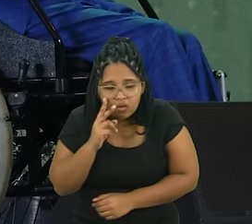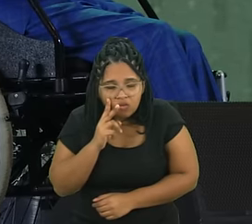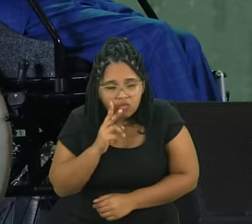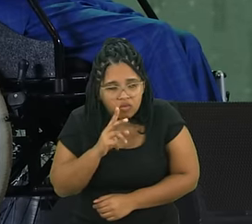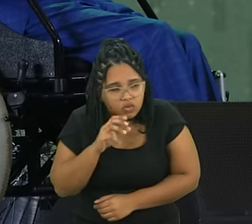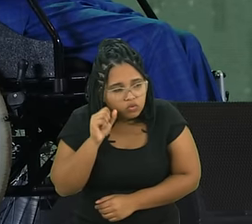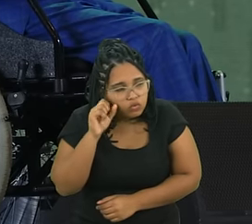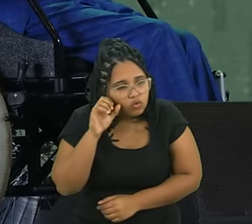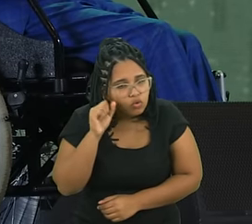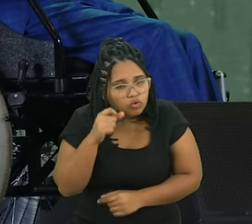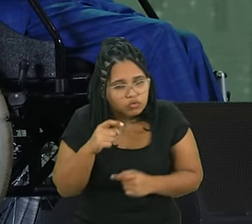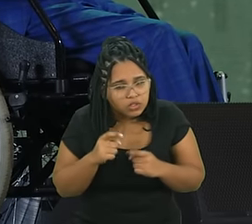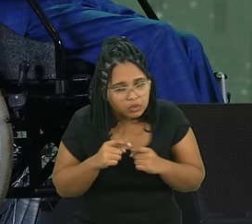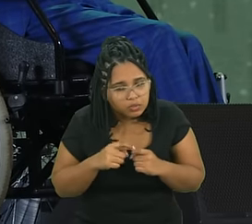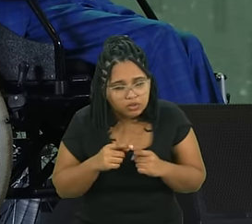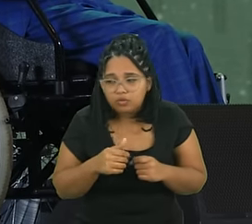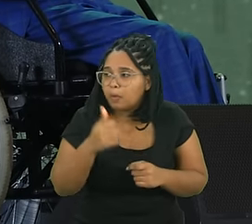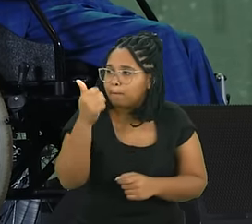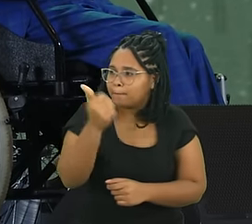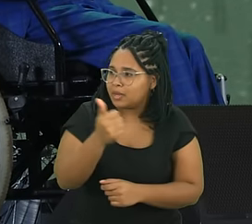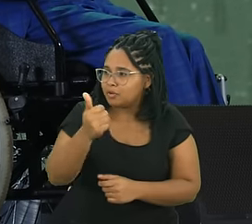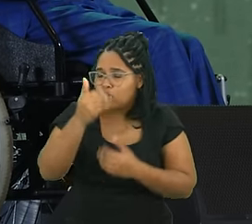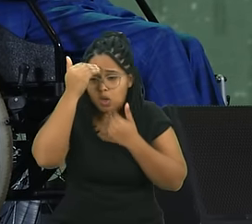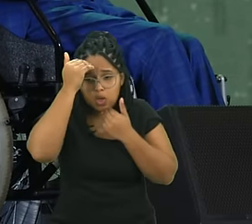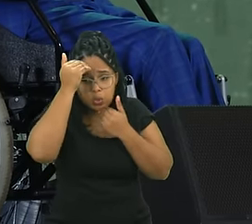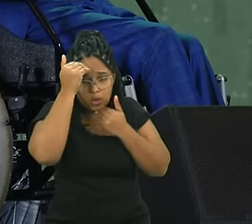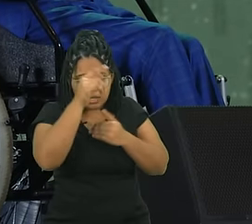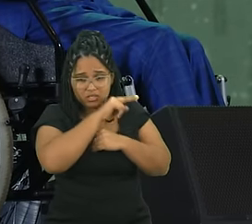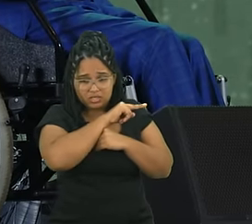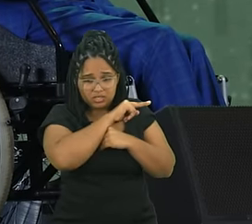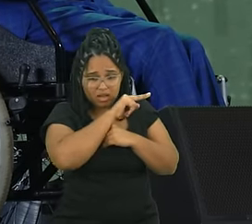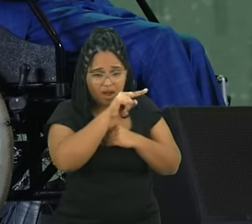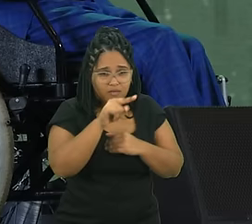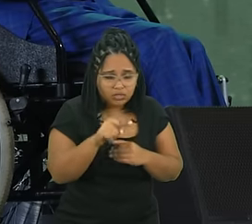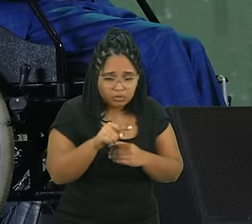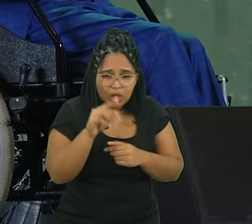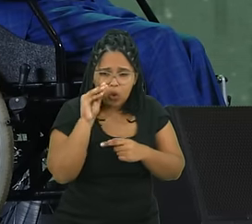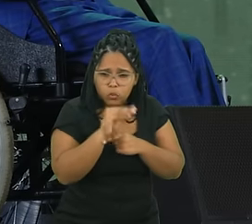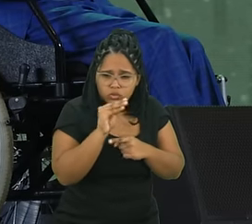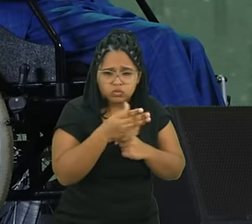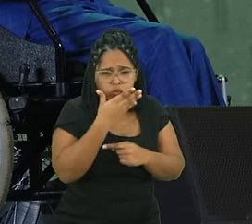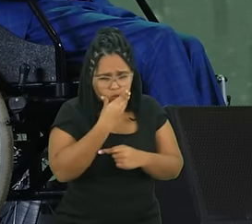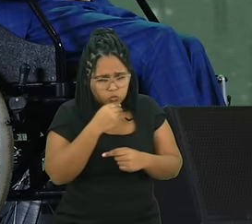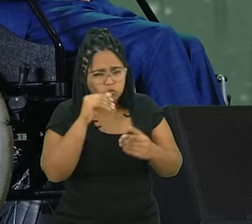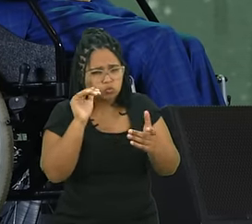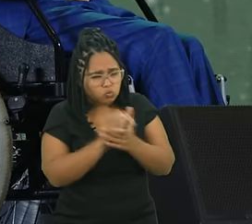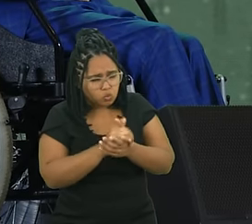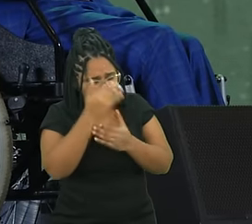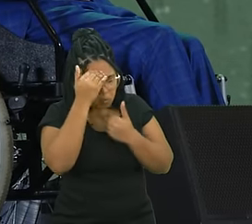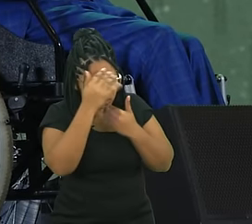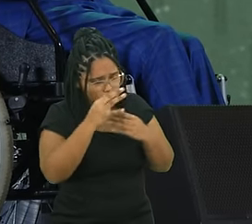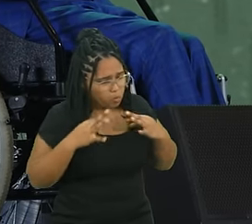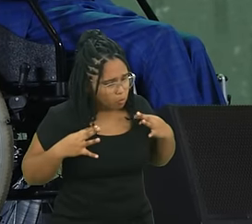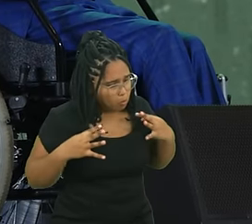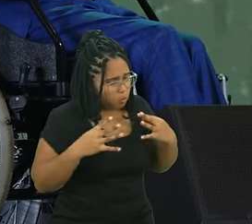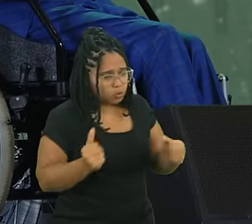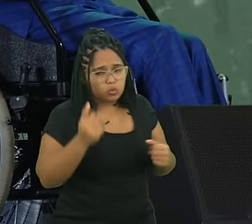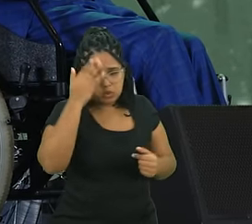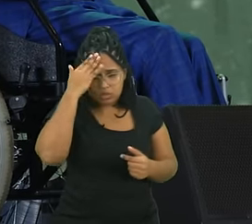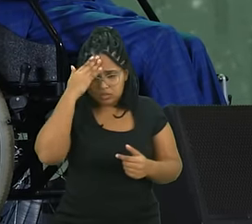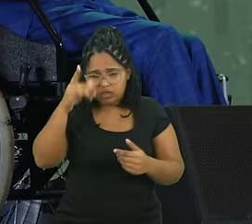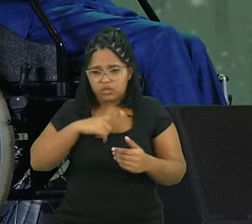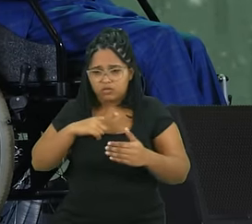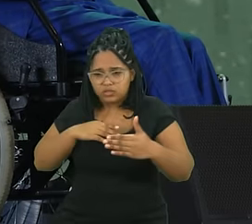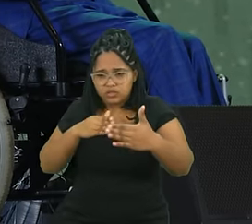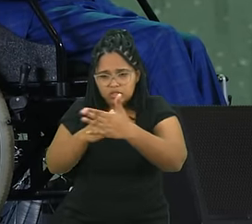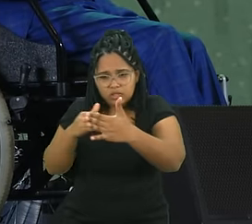primeiramente eu quero agradecer vocês por estarem cuidando do meu esposo. Eu quero agradecer por tudo que vocês têm feito. Eu sei que a medicina tem um limite, vocês